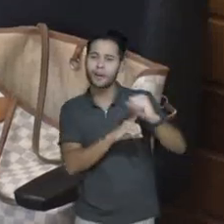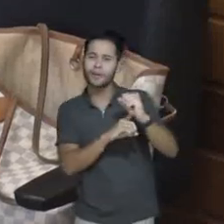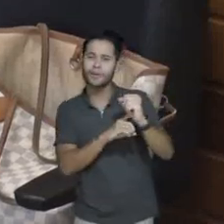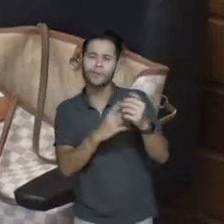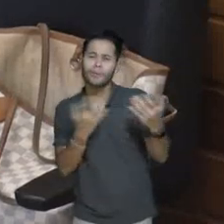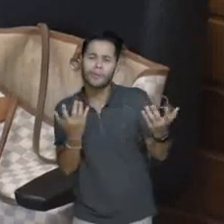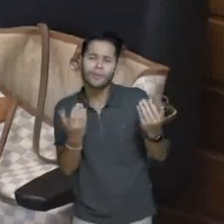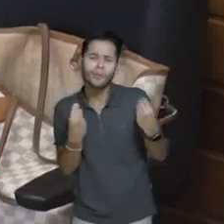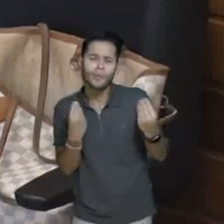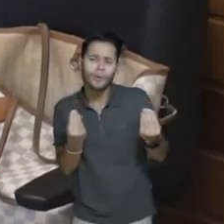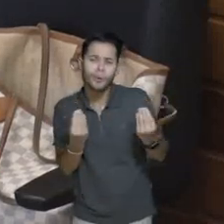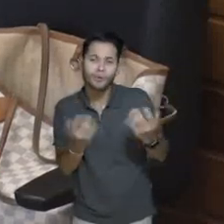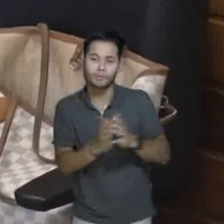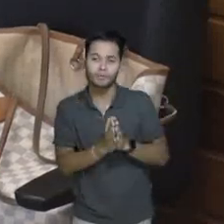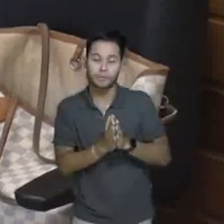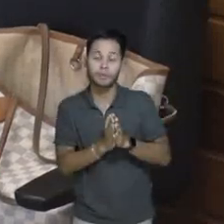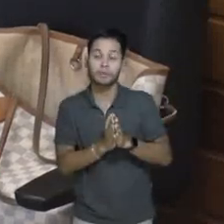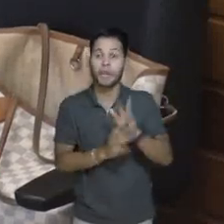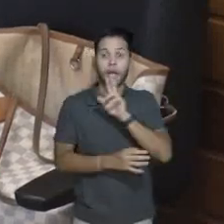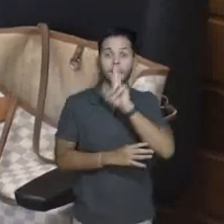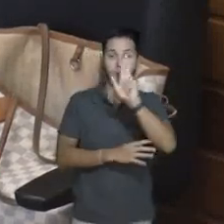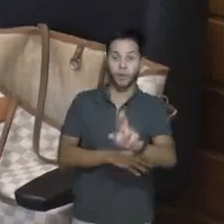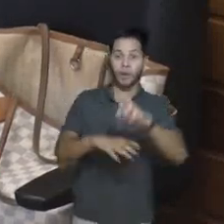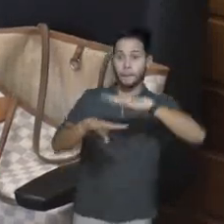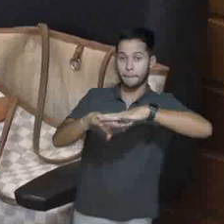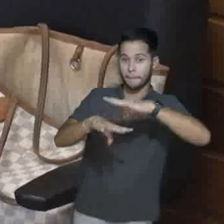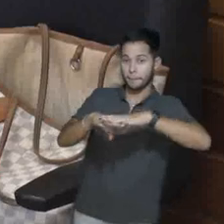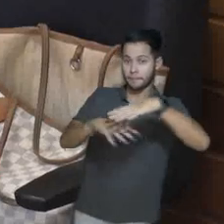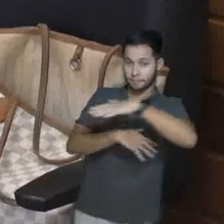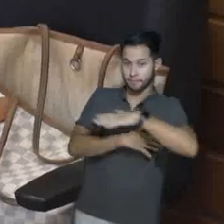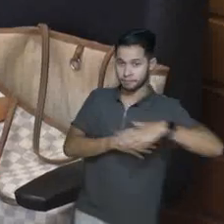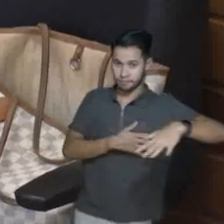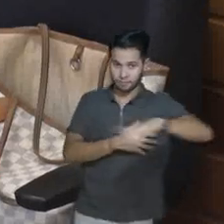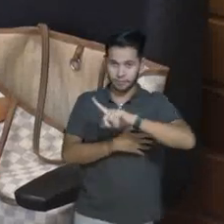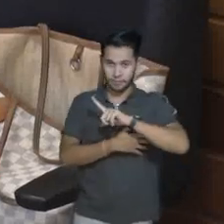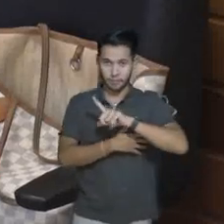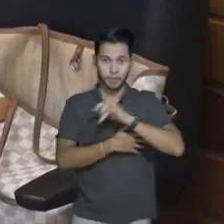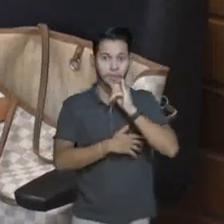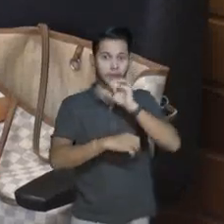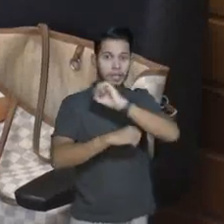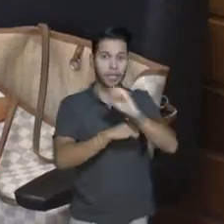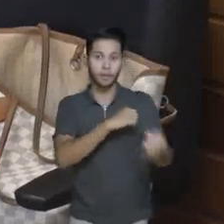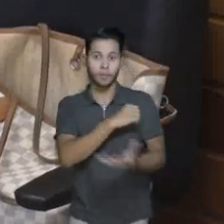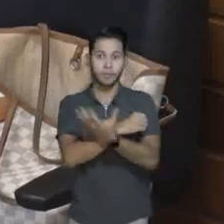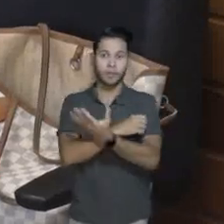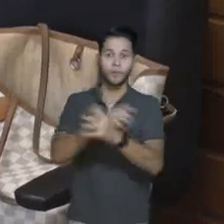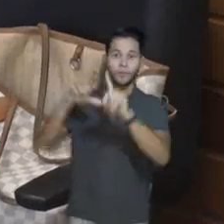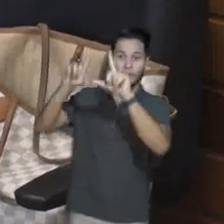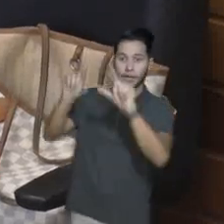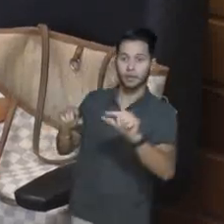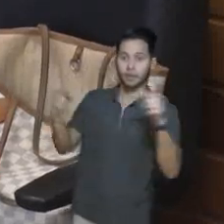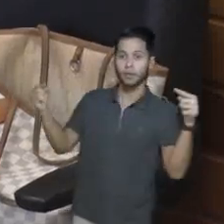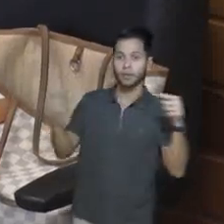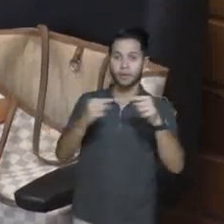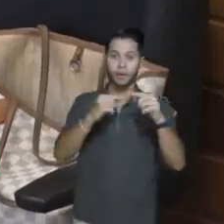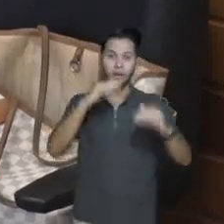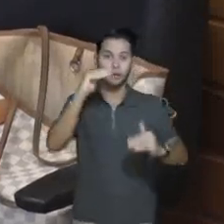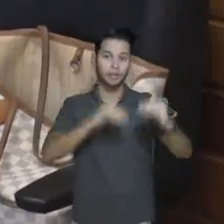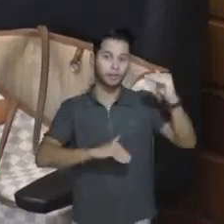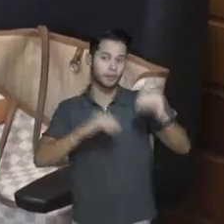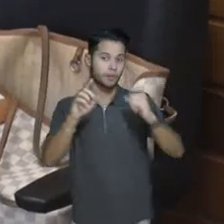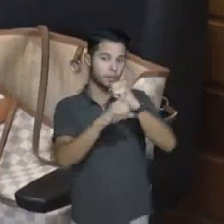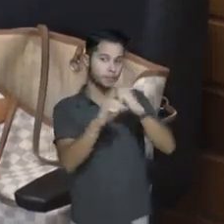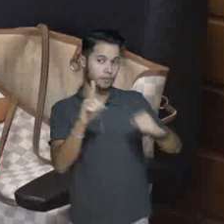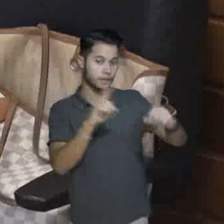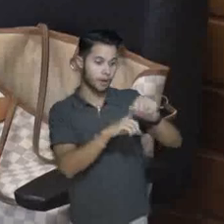matemática uma sociedade com menos corrupção é uma sociedade com mais igualdade social Uns vão ter mais vão outros vão ter menos